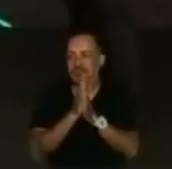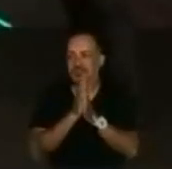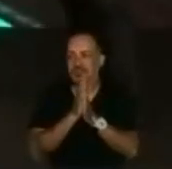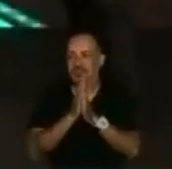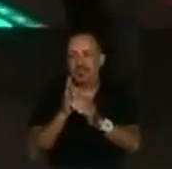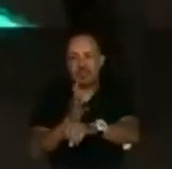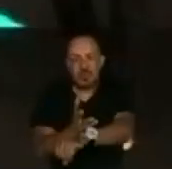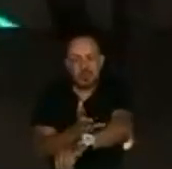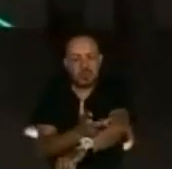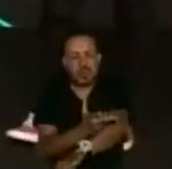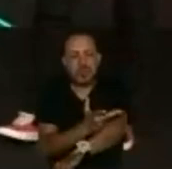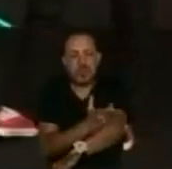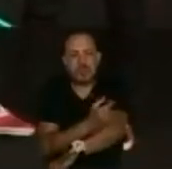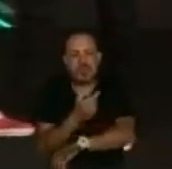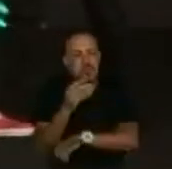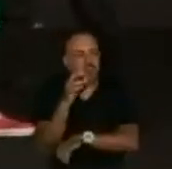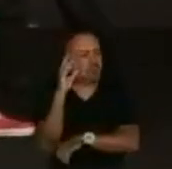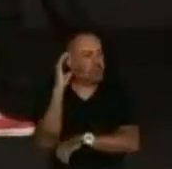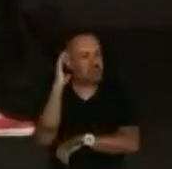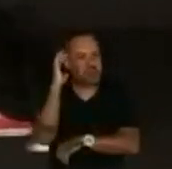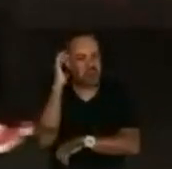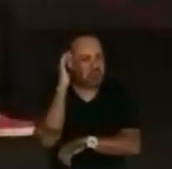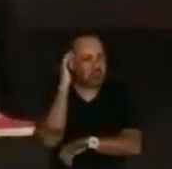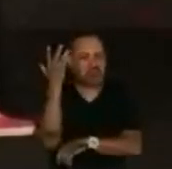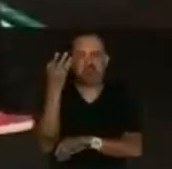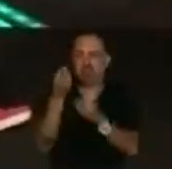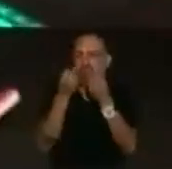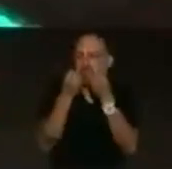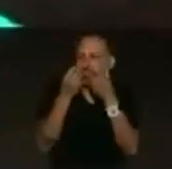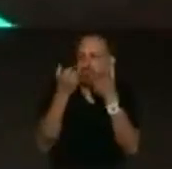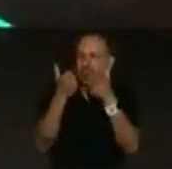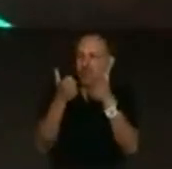emocionado de escutar certas histórias aí, bem, bem, bem bacana.